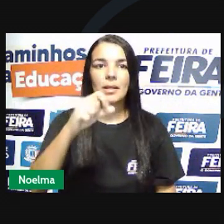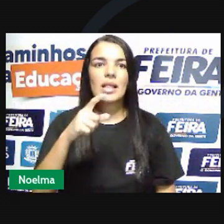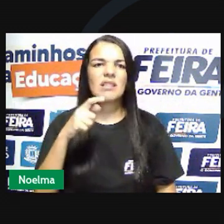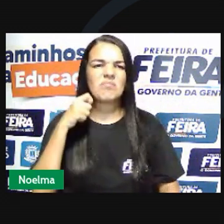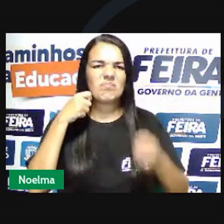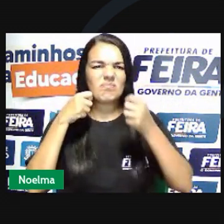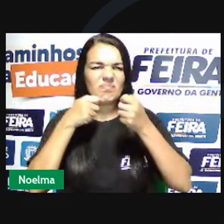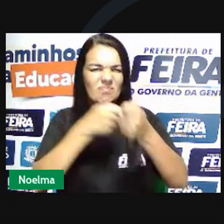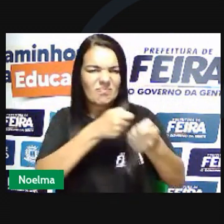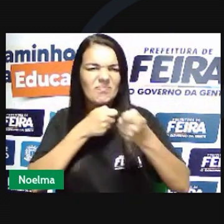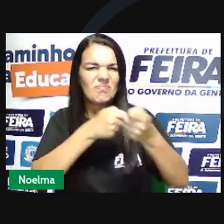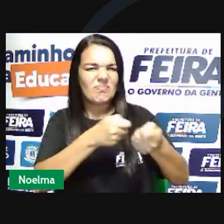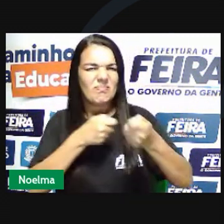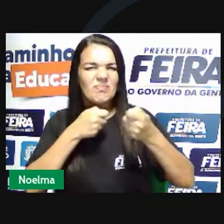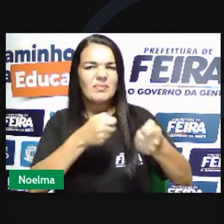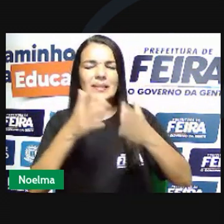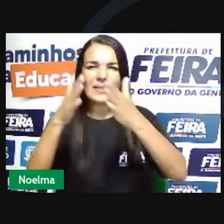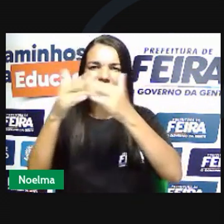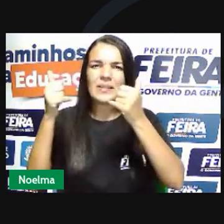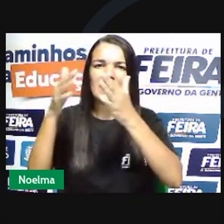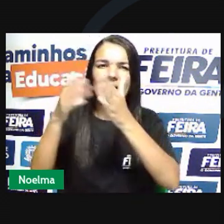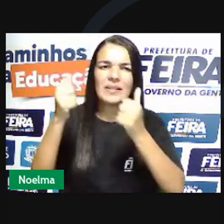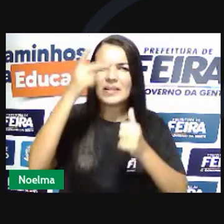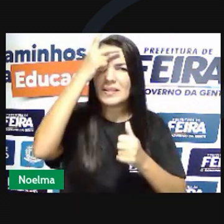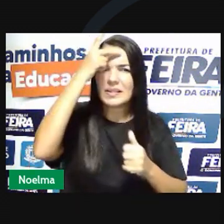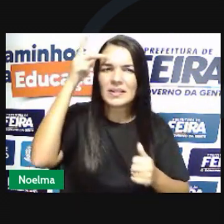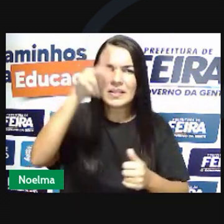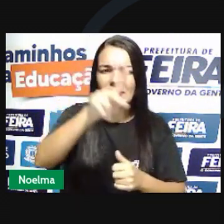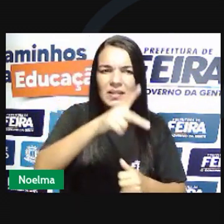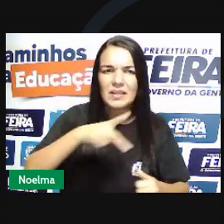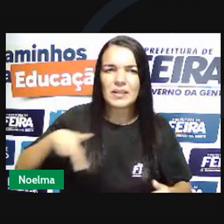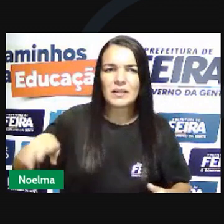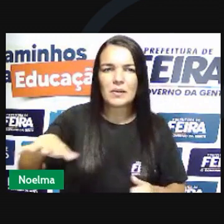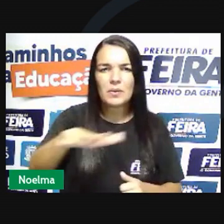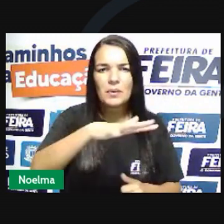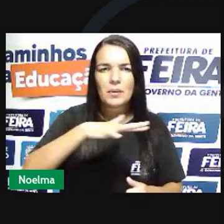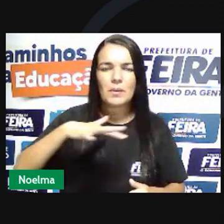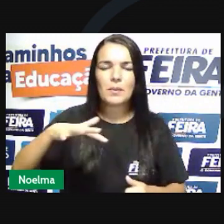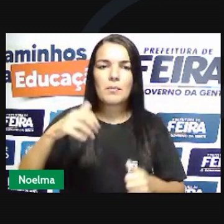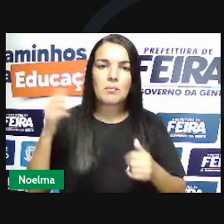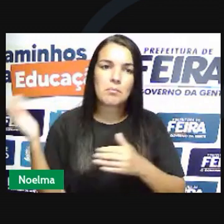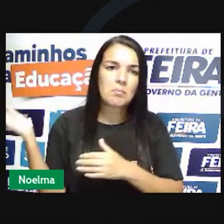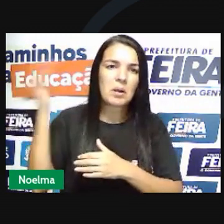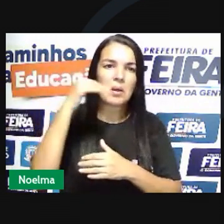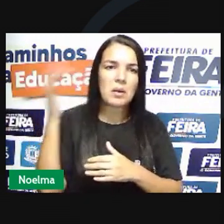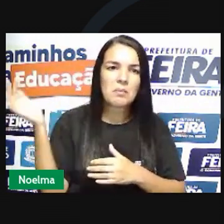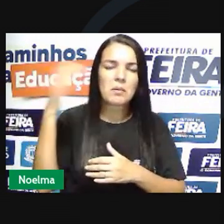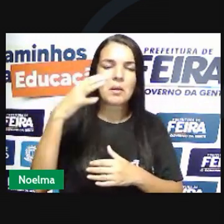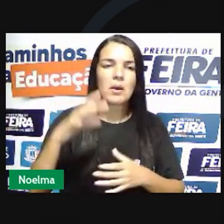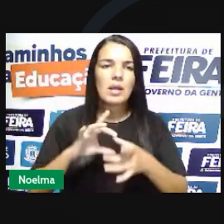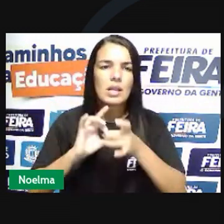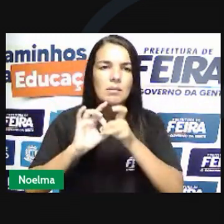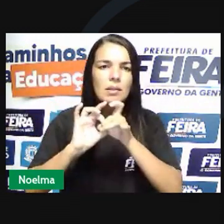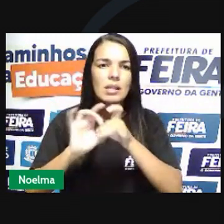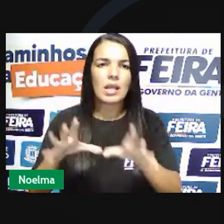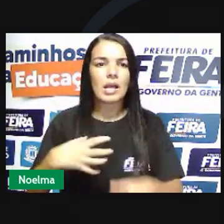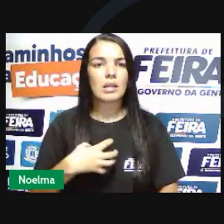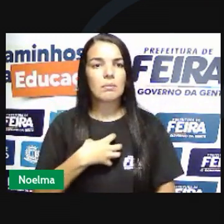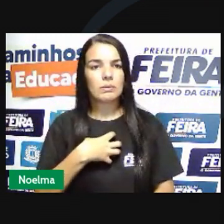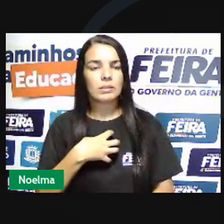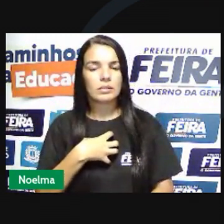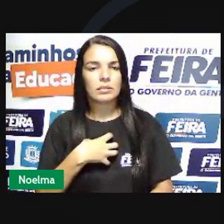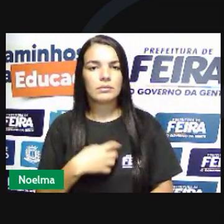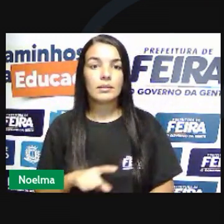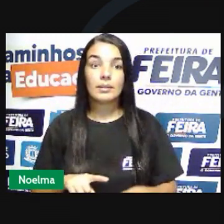portuguesa e pediam ao povo para fazer a revolução e implantar a República da Bahia. A reação